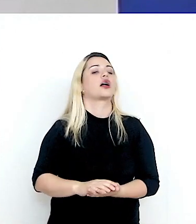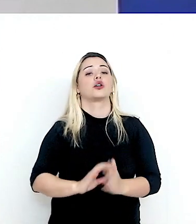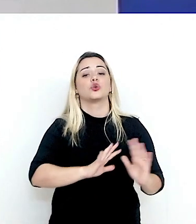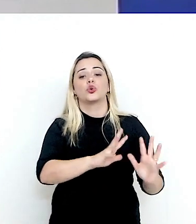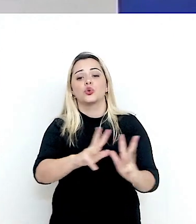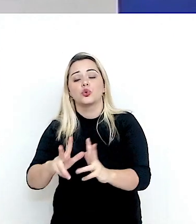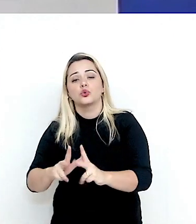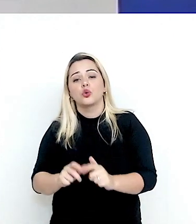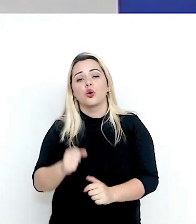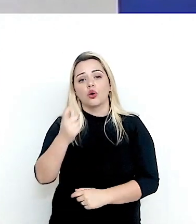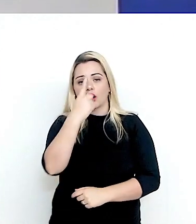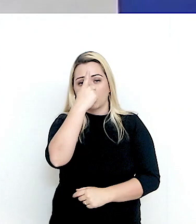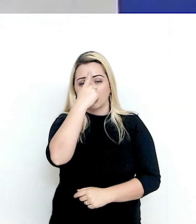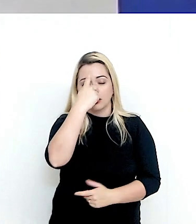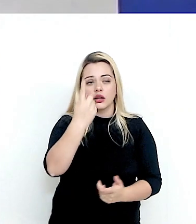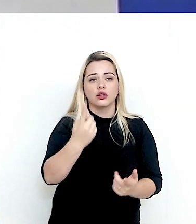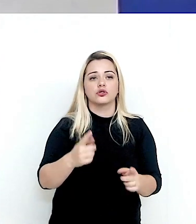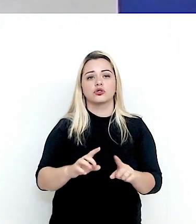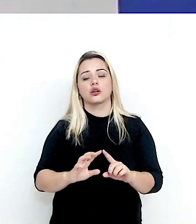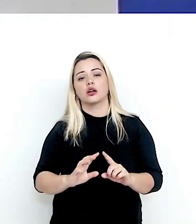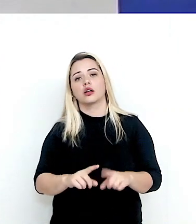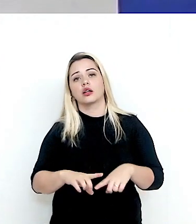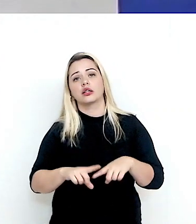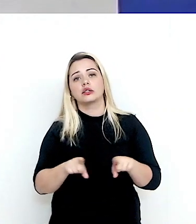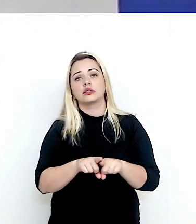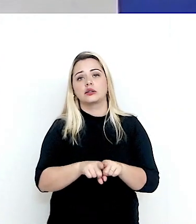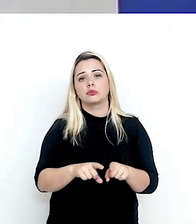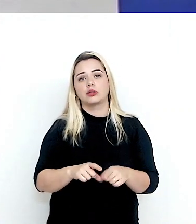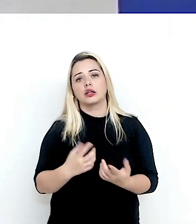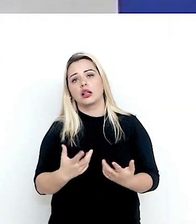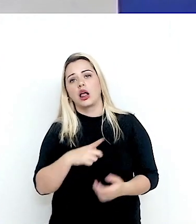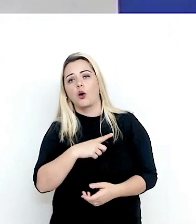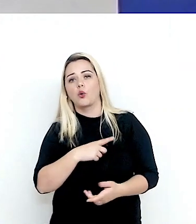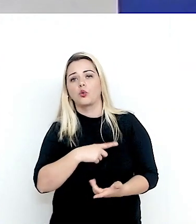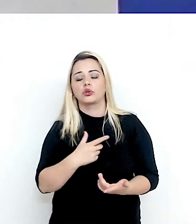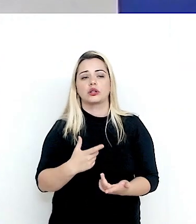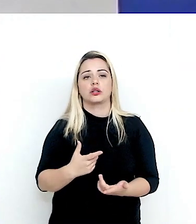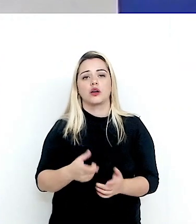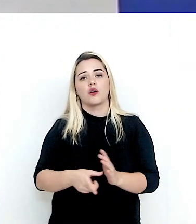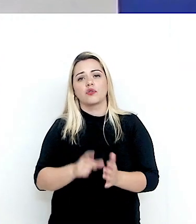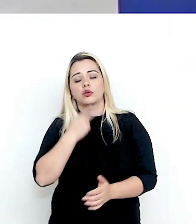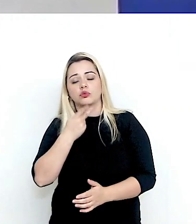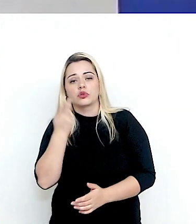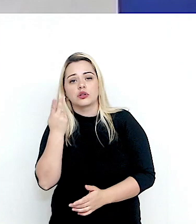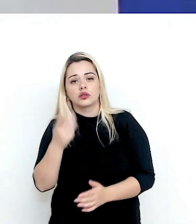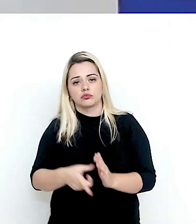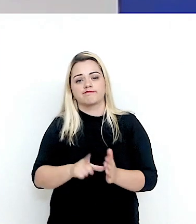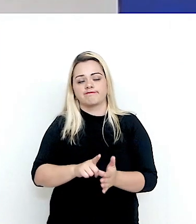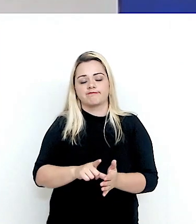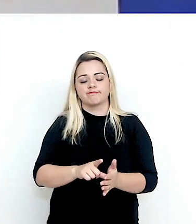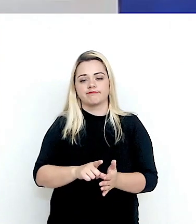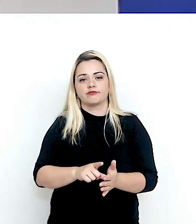e a Índia o subcontinente indiano e é por isso que eu falei no Marco Polo antes porque isso e